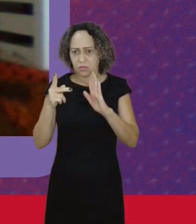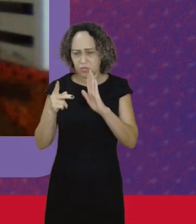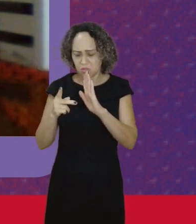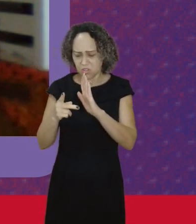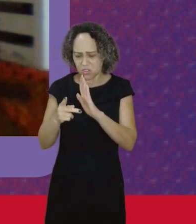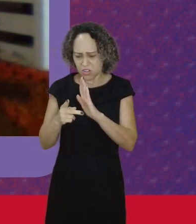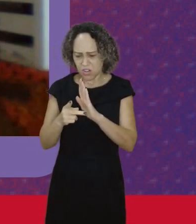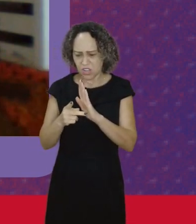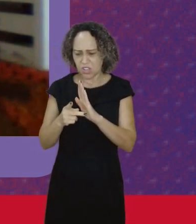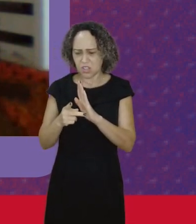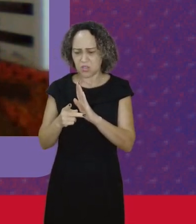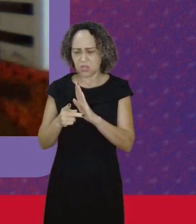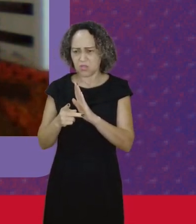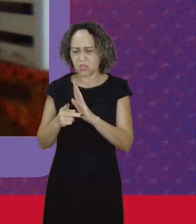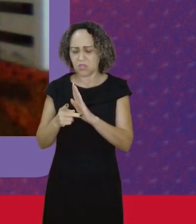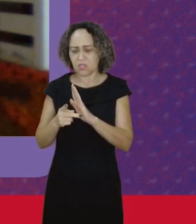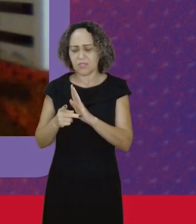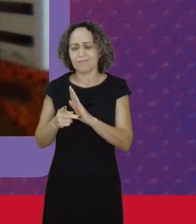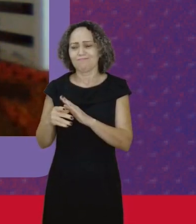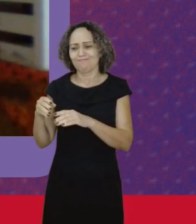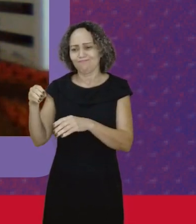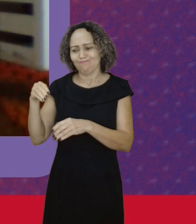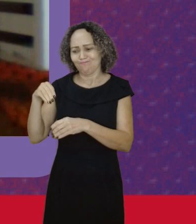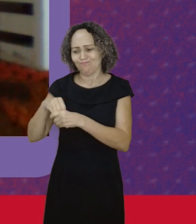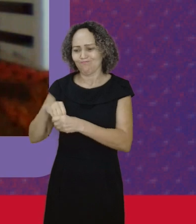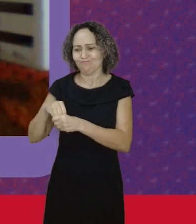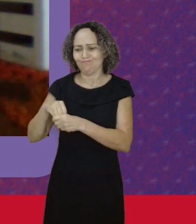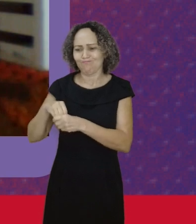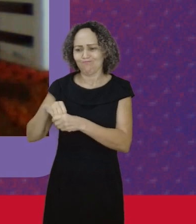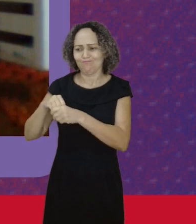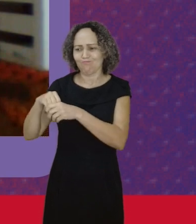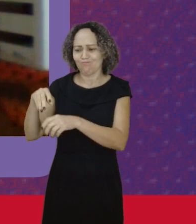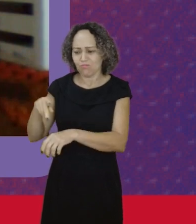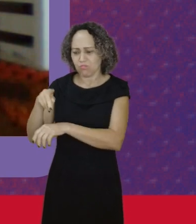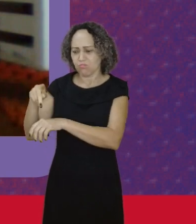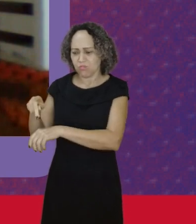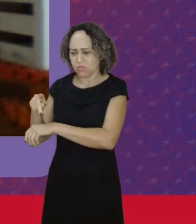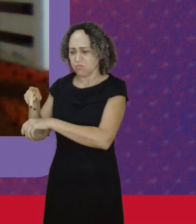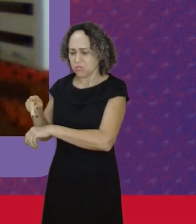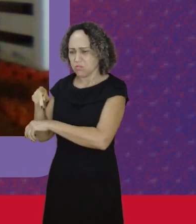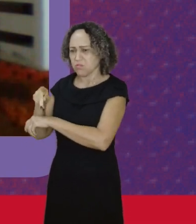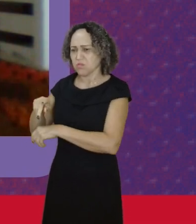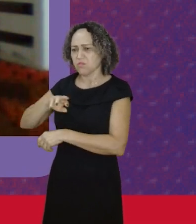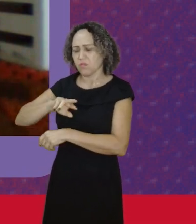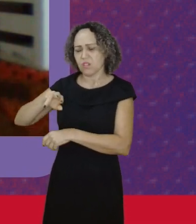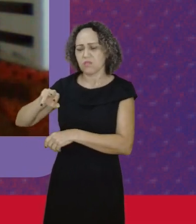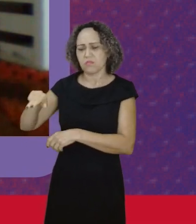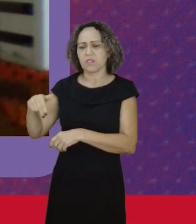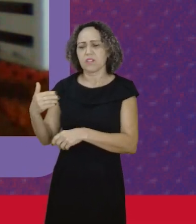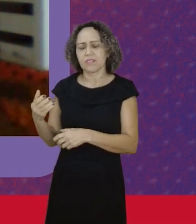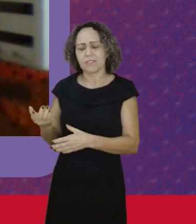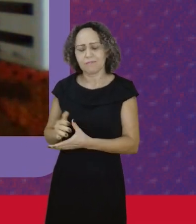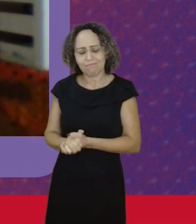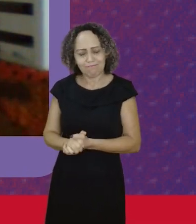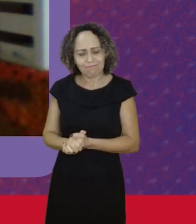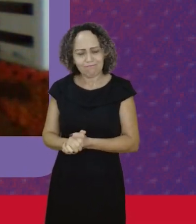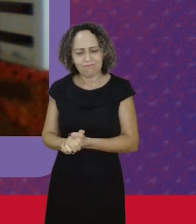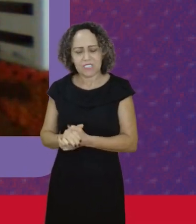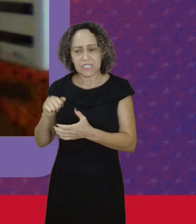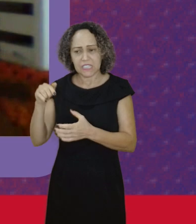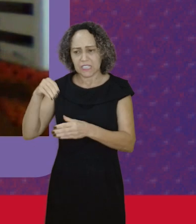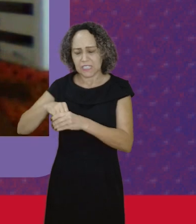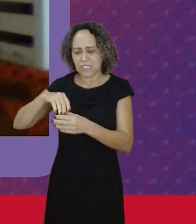né? Um projeto que trabalha muito bem esses aspectos no âmbito do